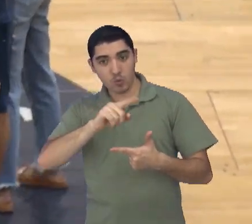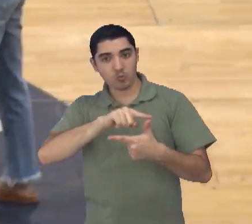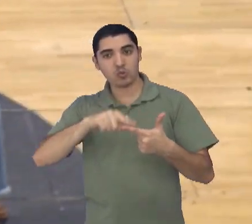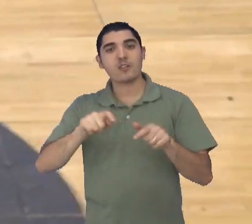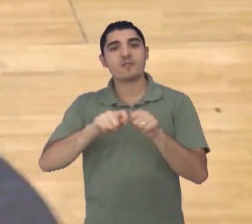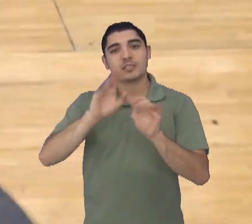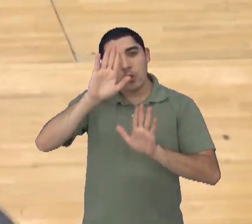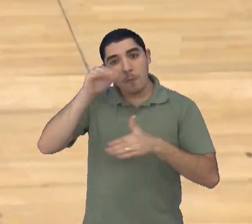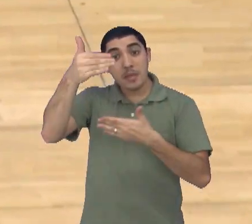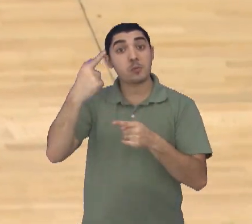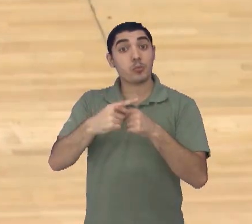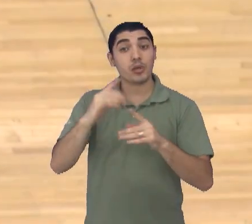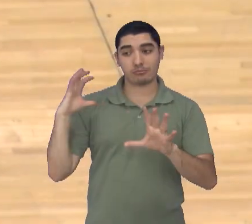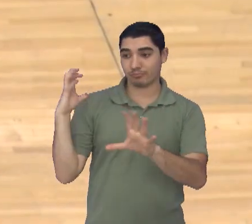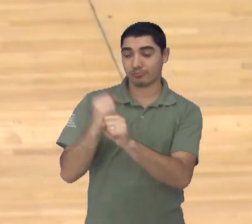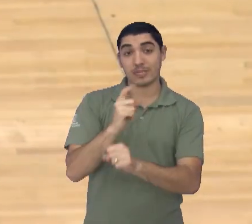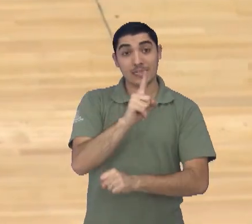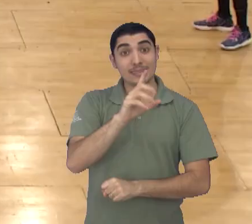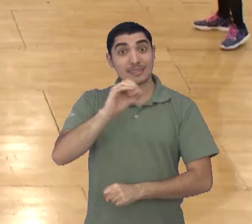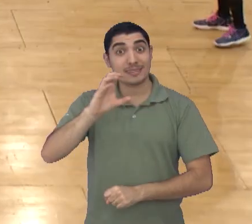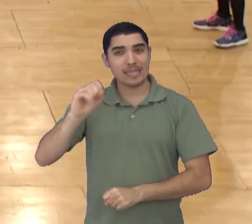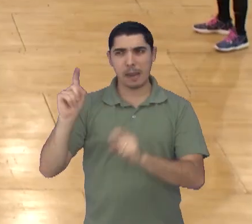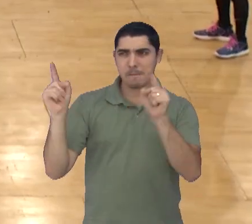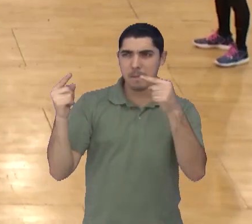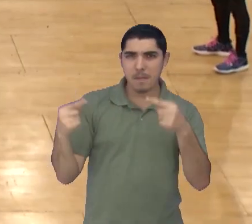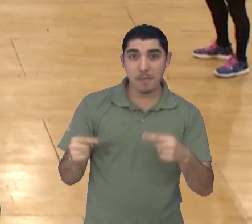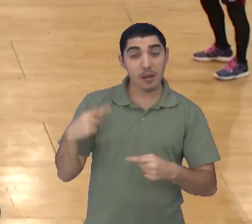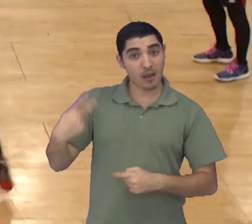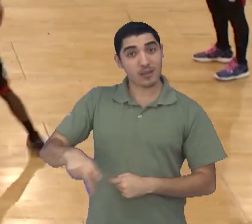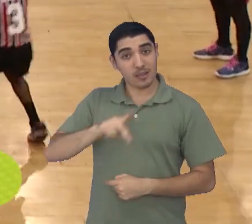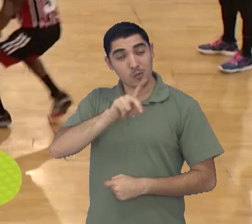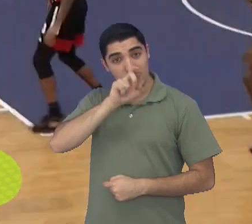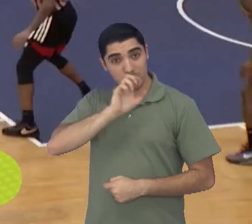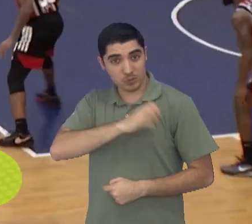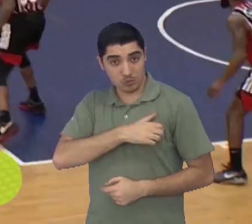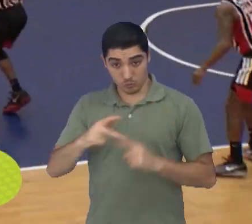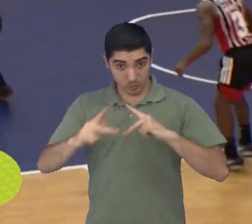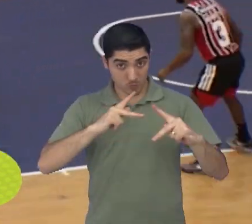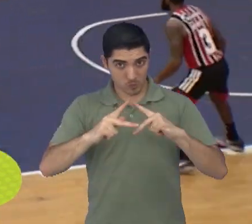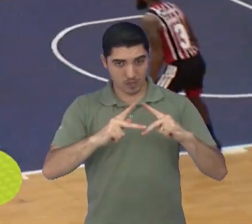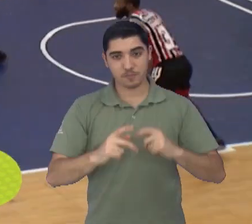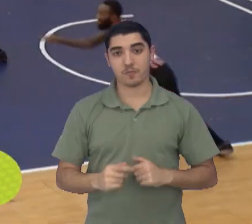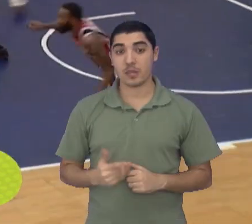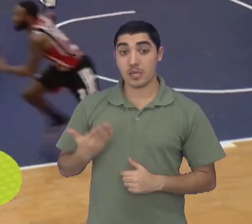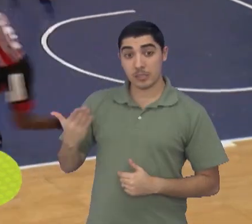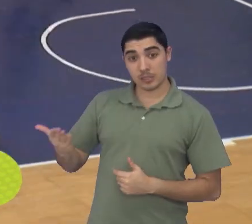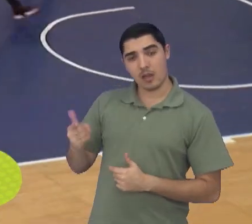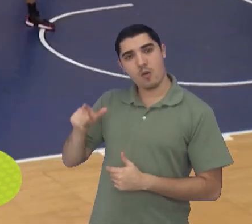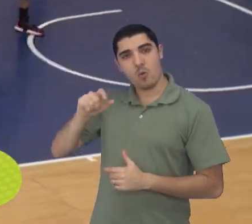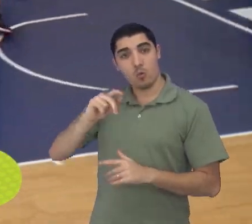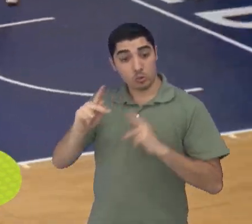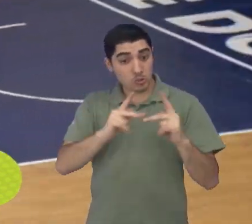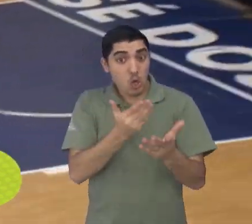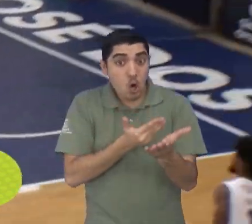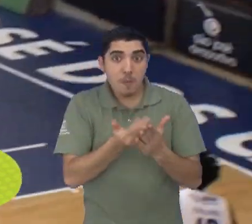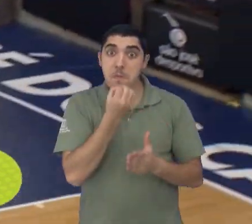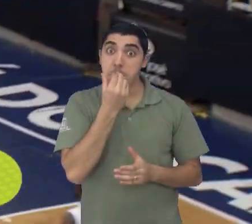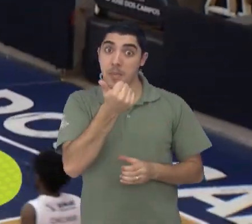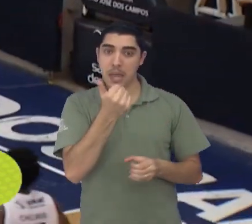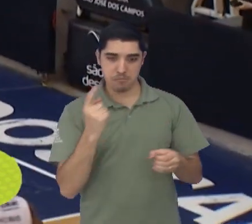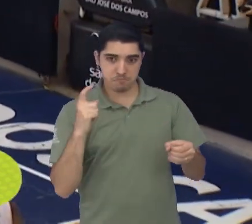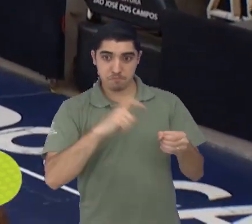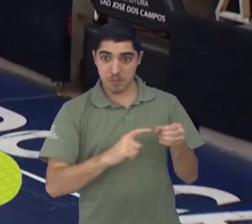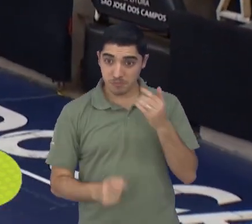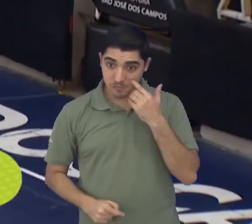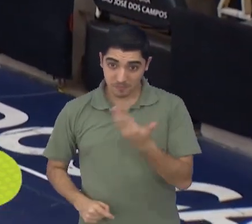100 jogos com a camisa do São José Basquetebol. Com a bola em jogo, os donos da casa abriram o placar nos primeiros segundos nessa cesta